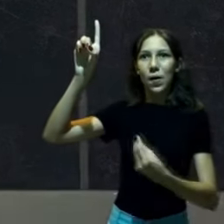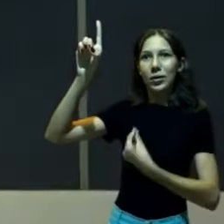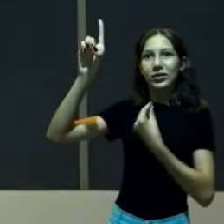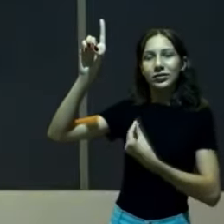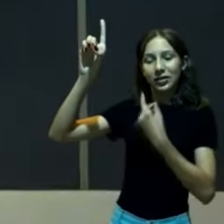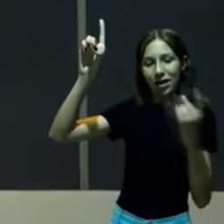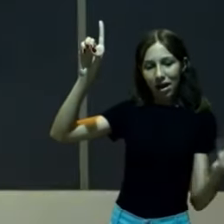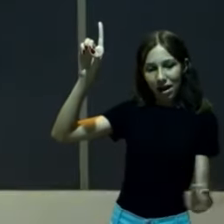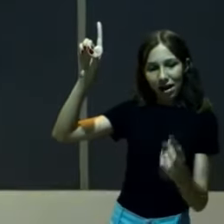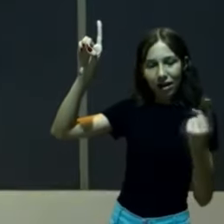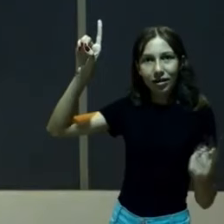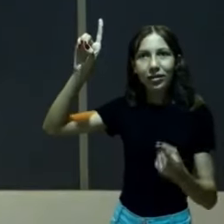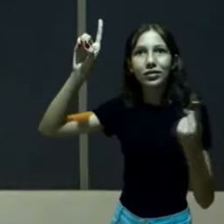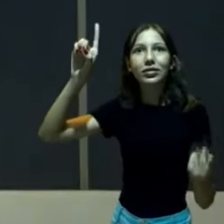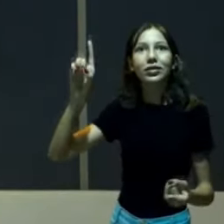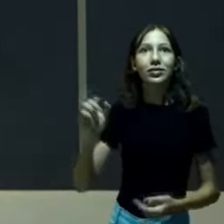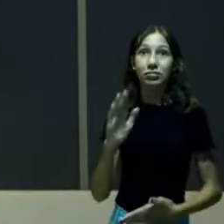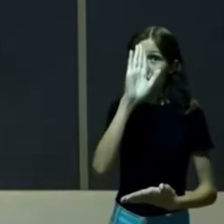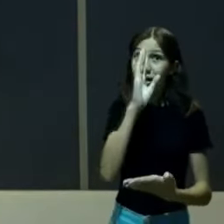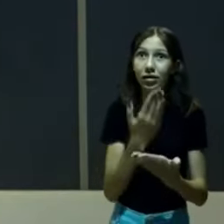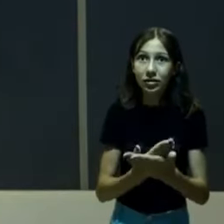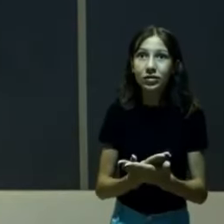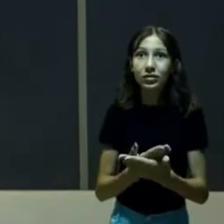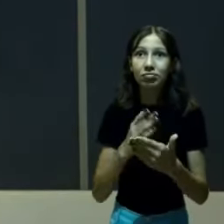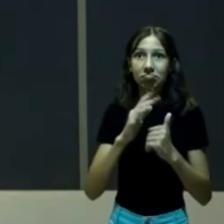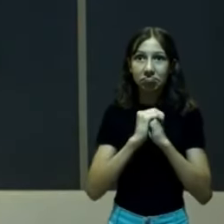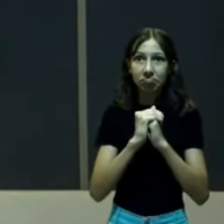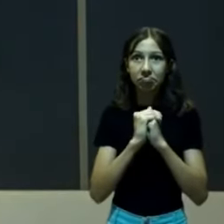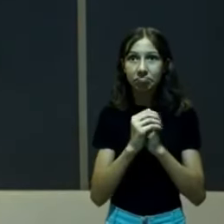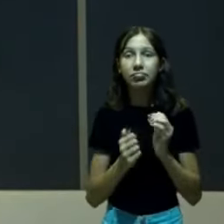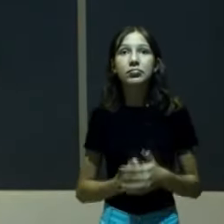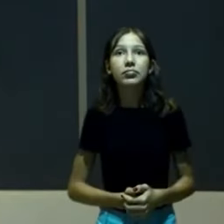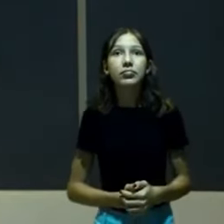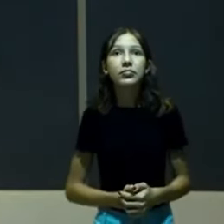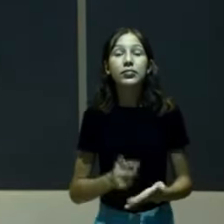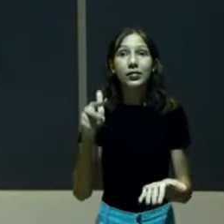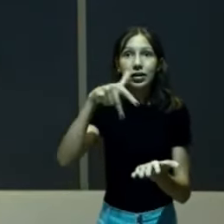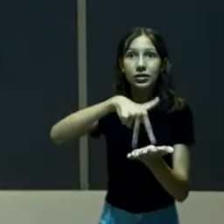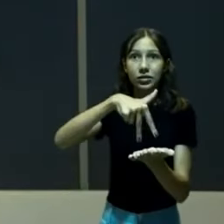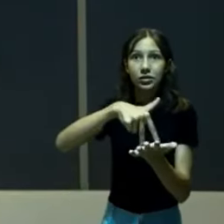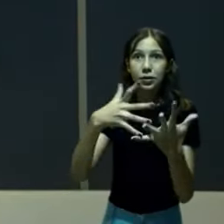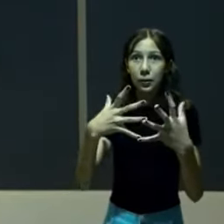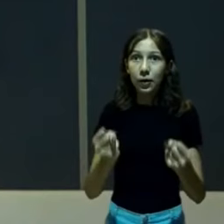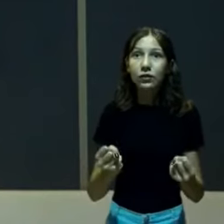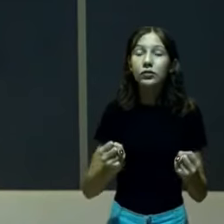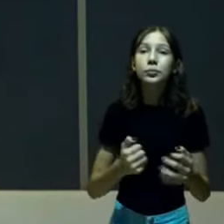eterna. Você crê nesse Deus generoso? Te convido a ficar de pé, eu quero